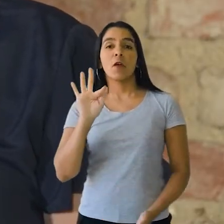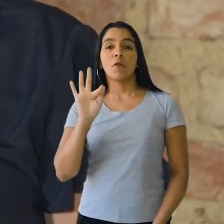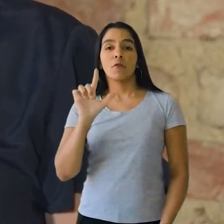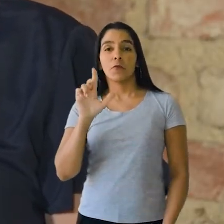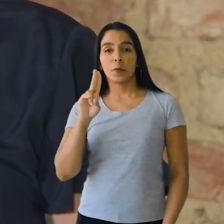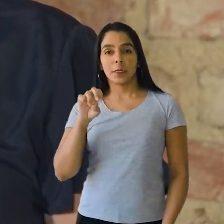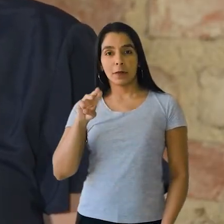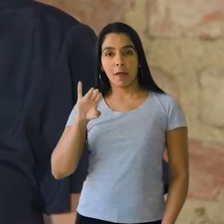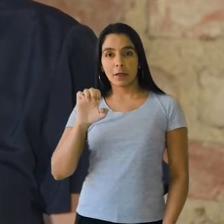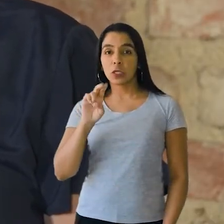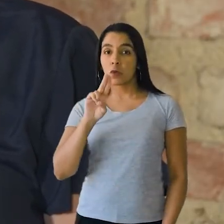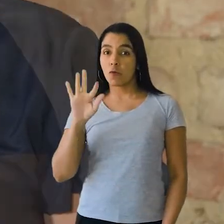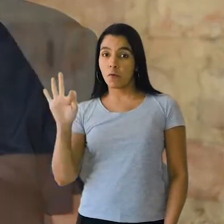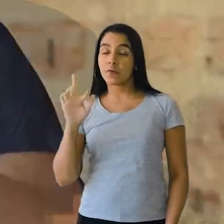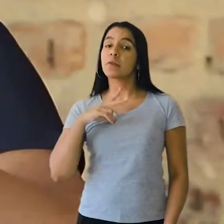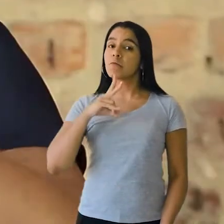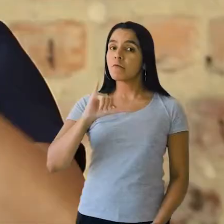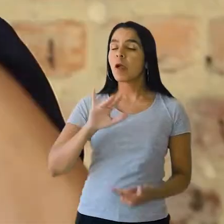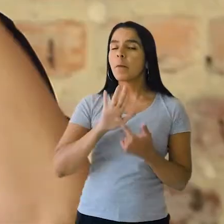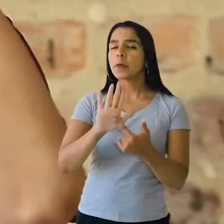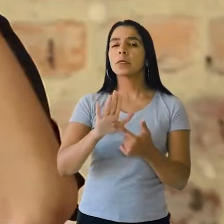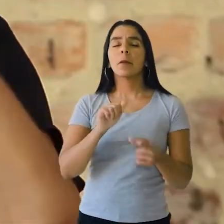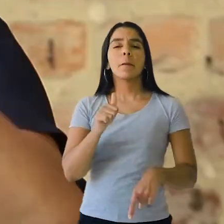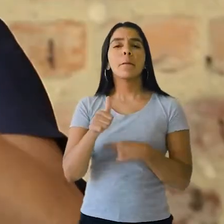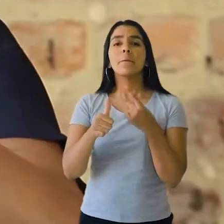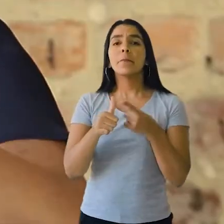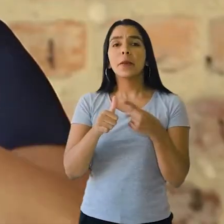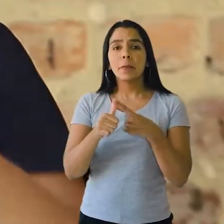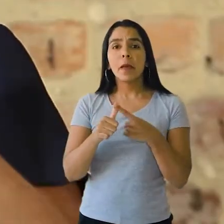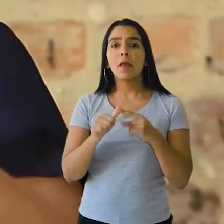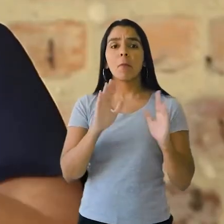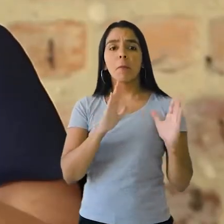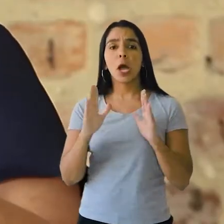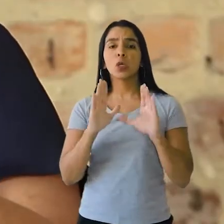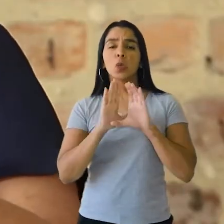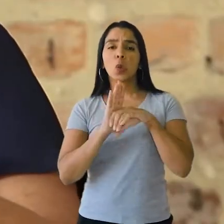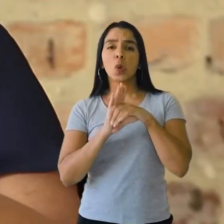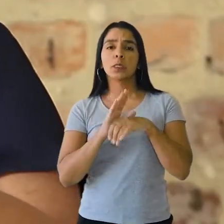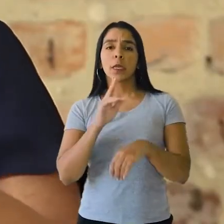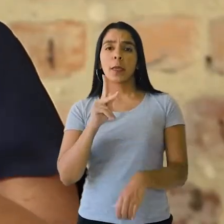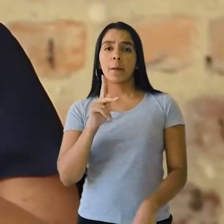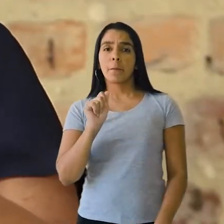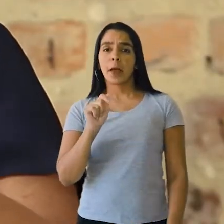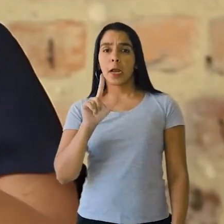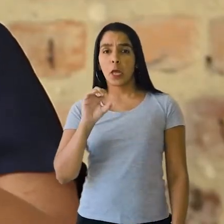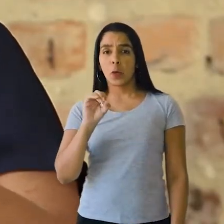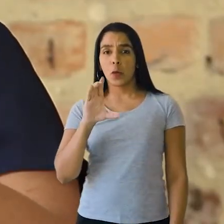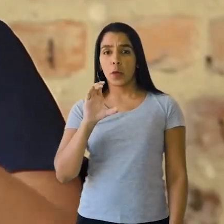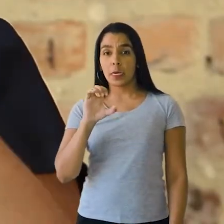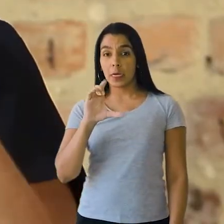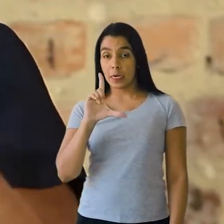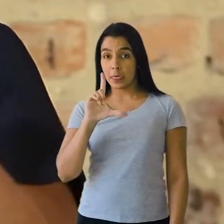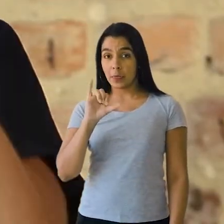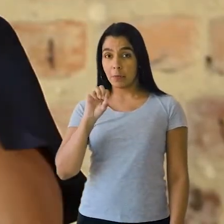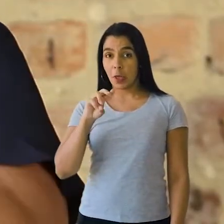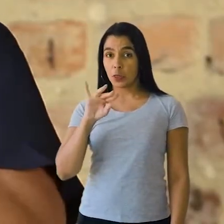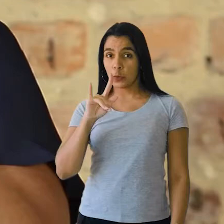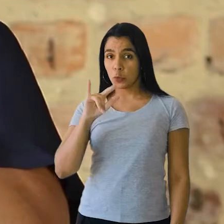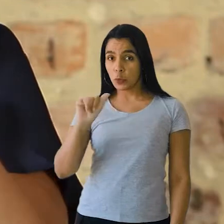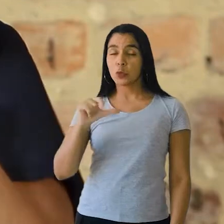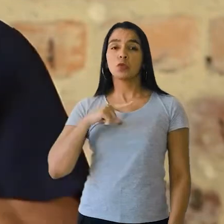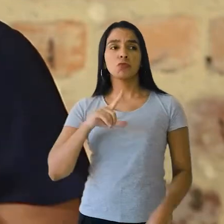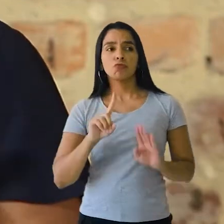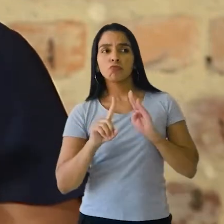da Universidade Federal Fluminense, apresentará a primeira parte do conceito de paleoclimatologia, abordando